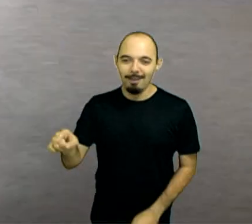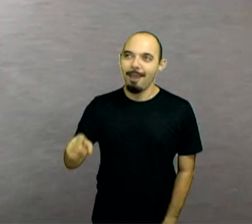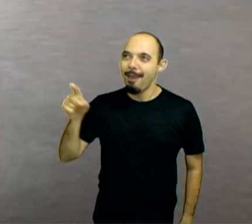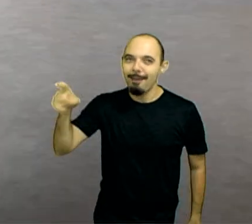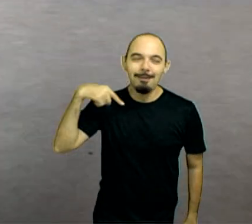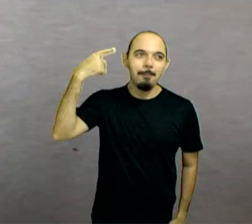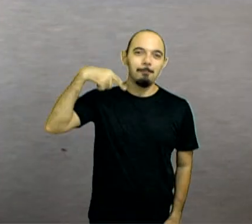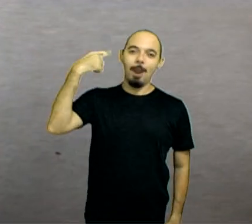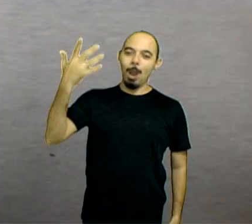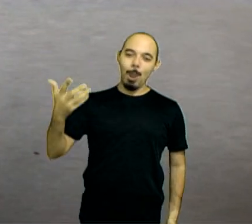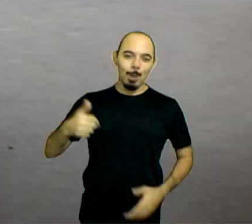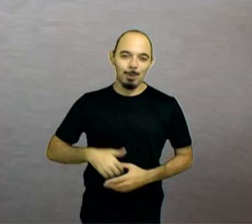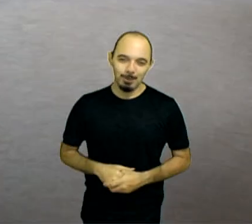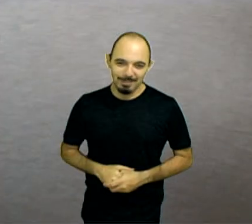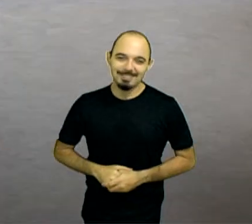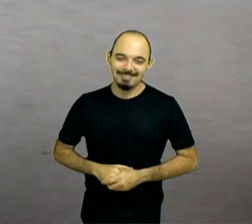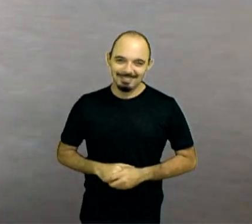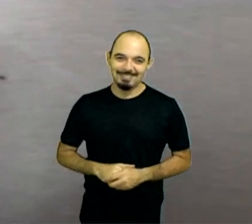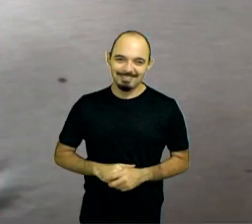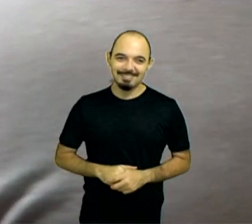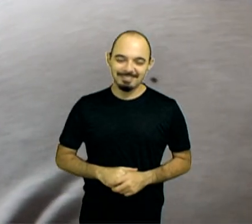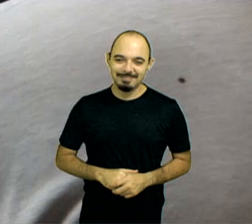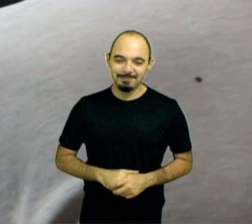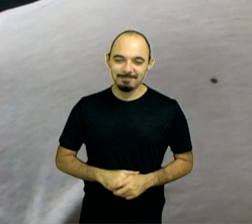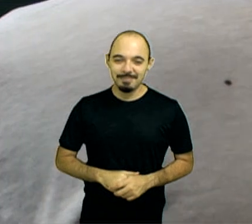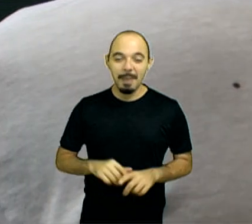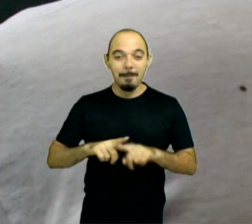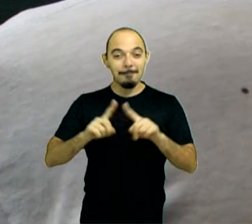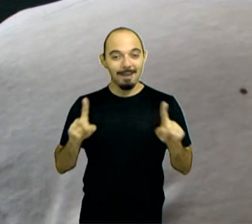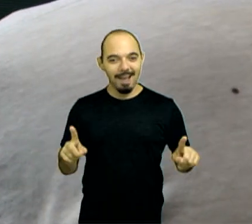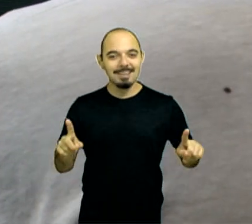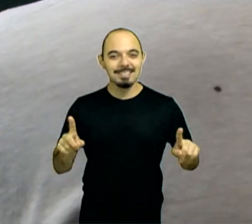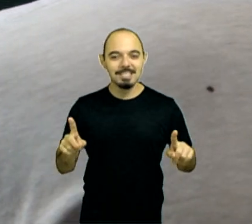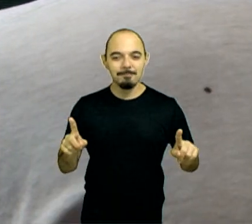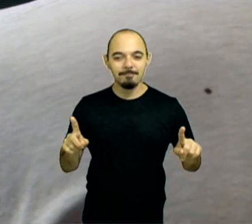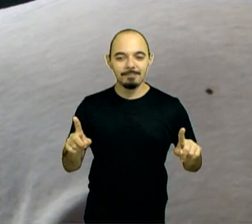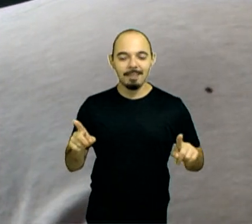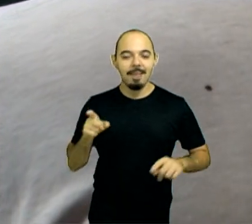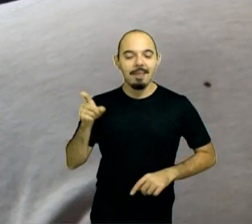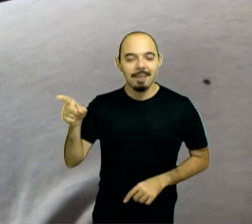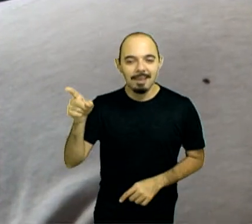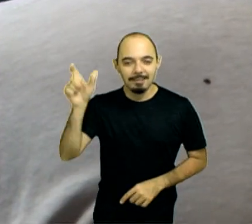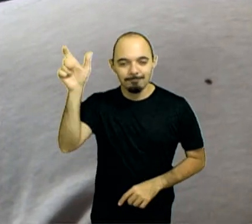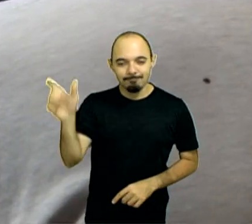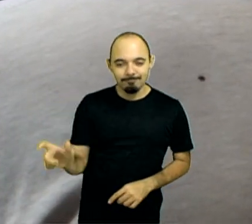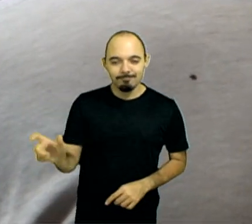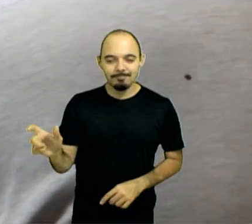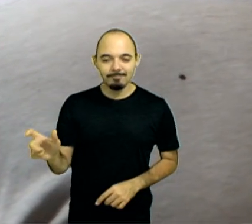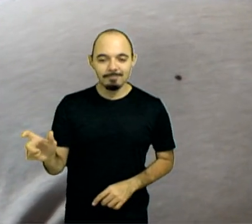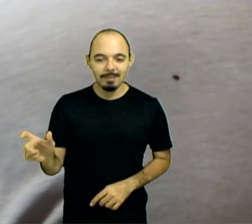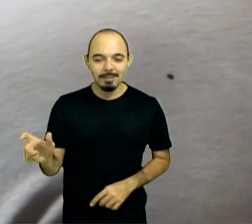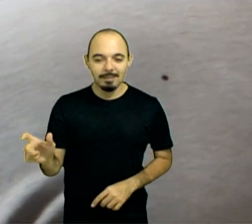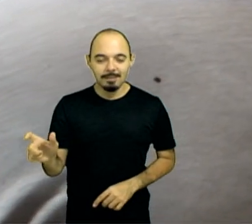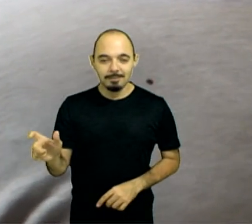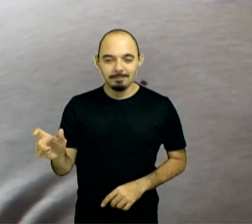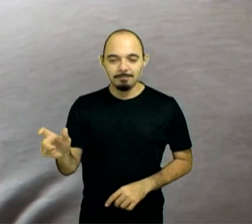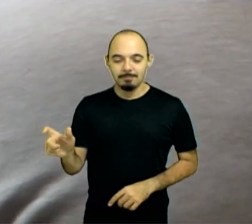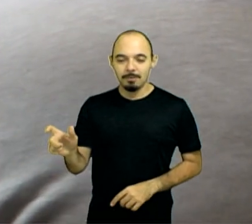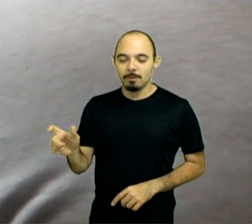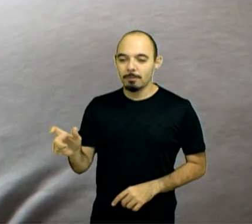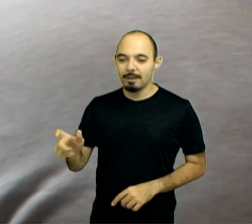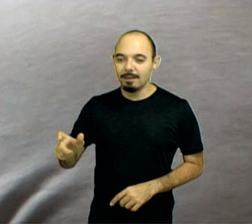Mas a gente é fruto de um homem que amou a Deus, serviu ao Senhor. Então quando eu penso em vocês,